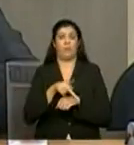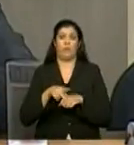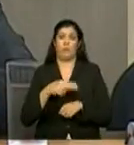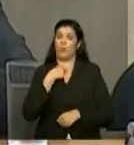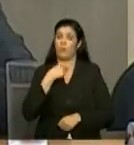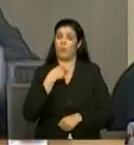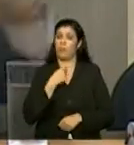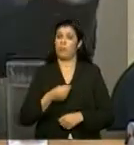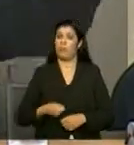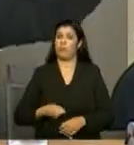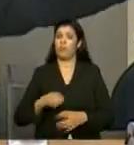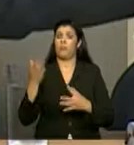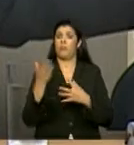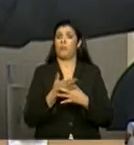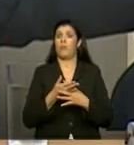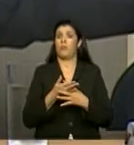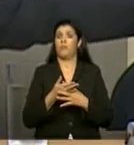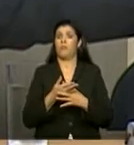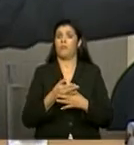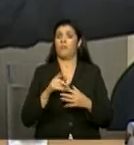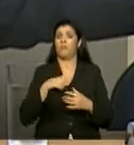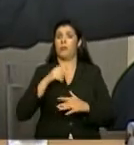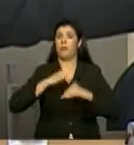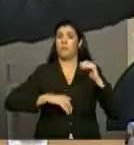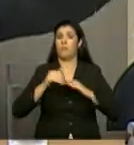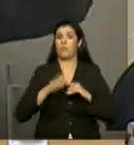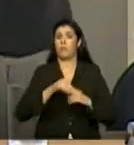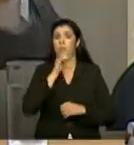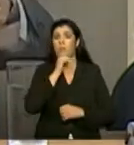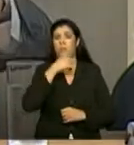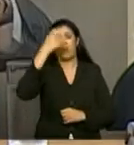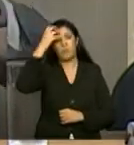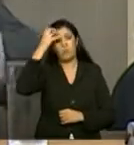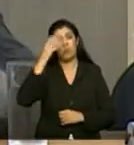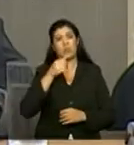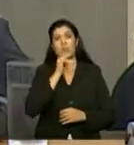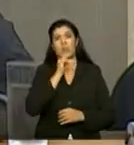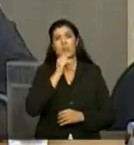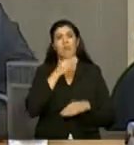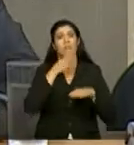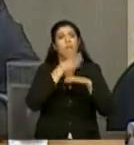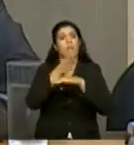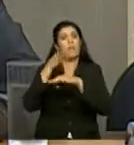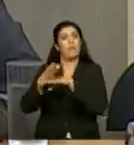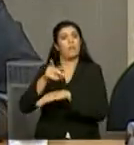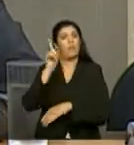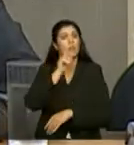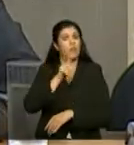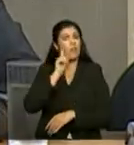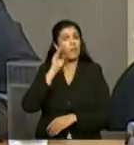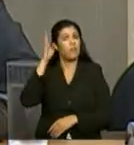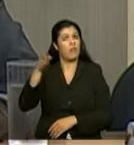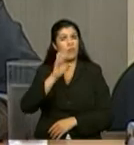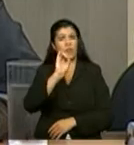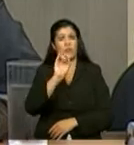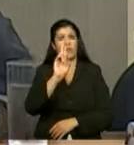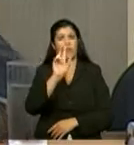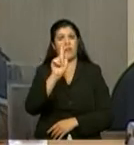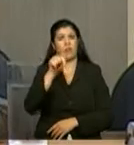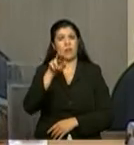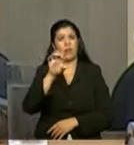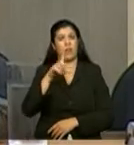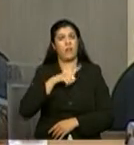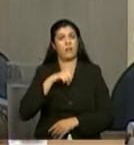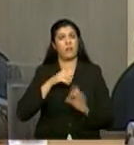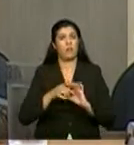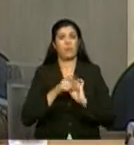que não pode ser processados são os atos de império como a invasão dos estados unidos no iraque que foi